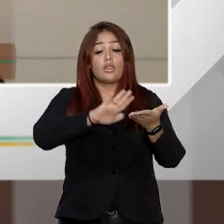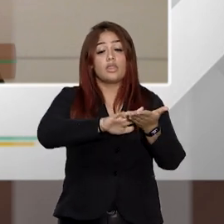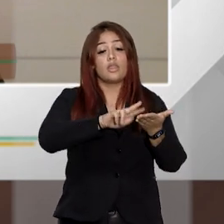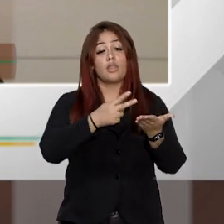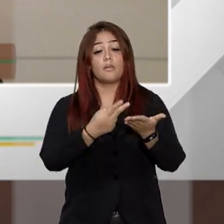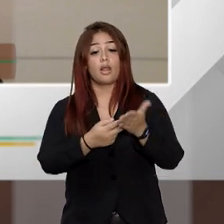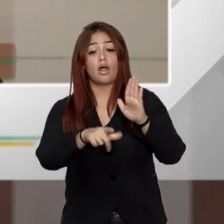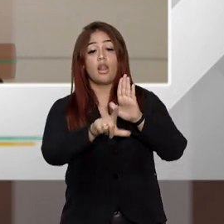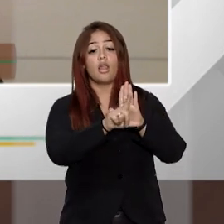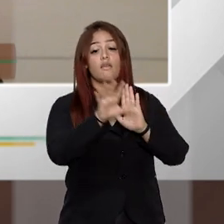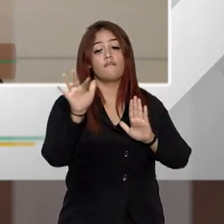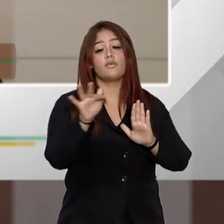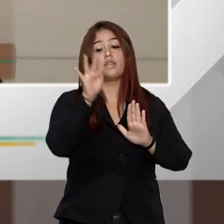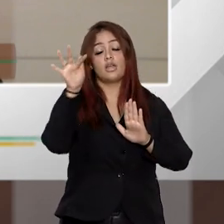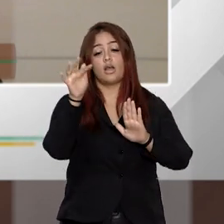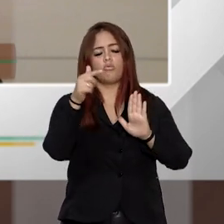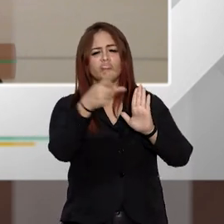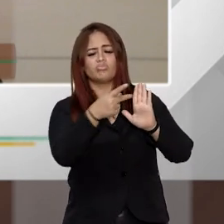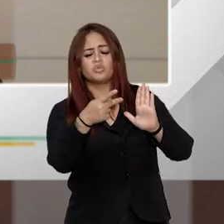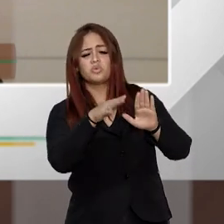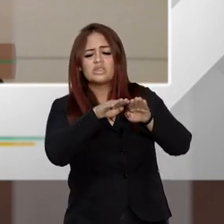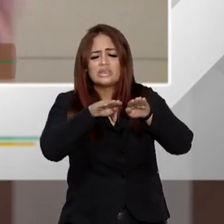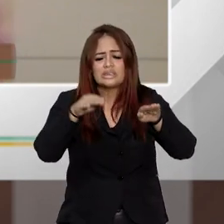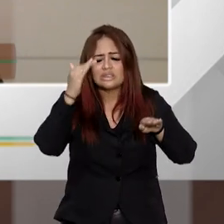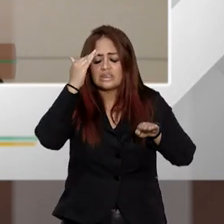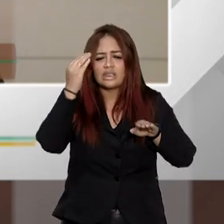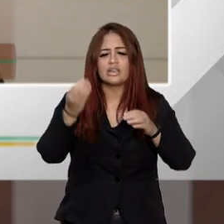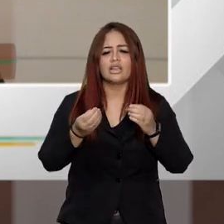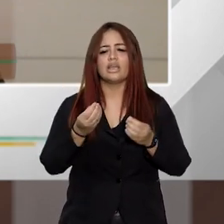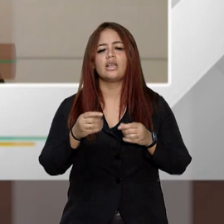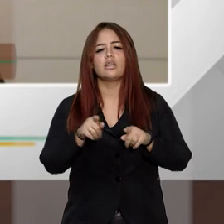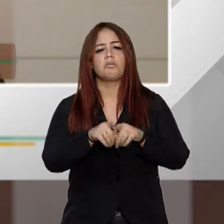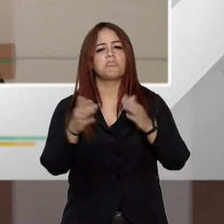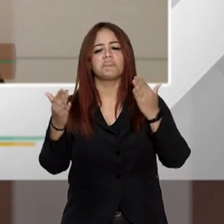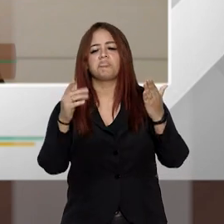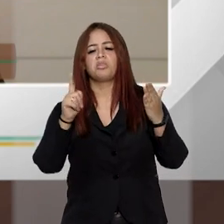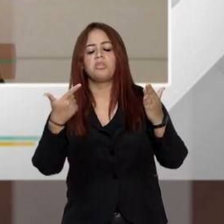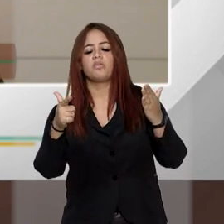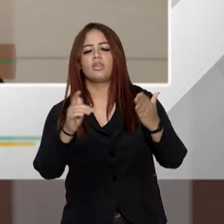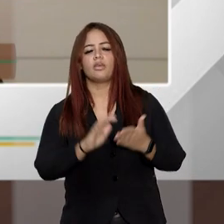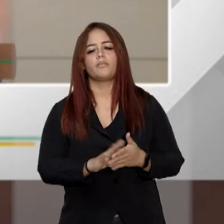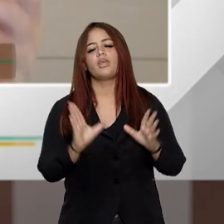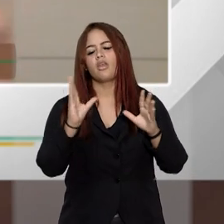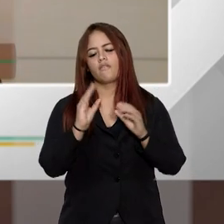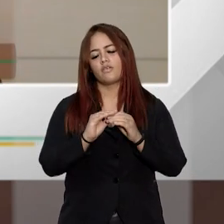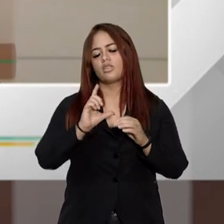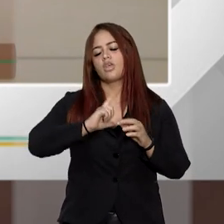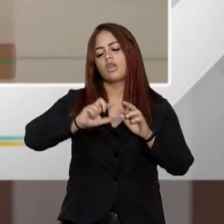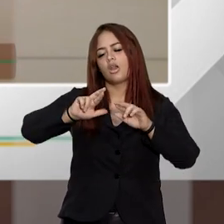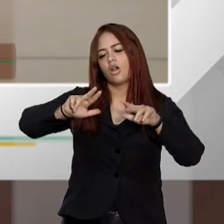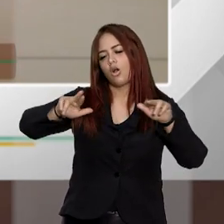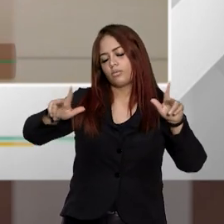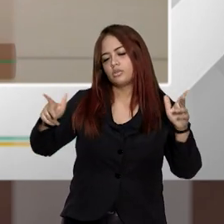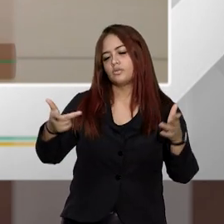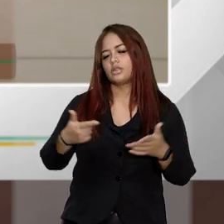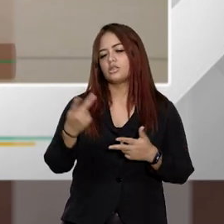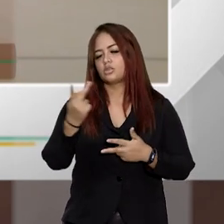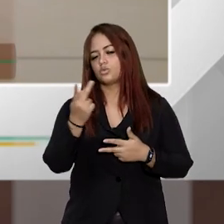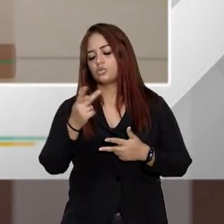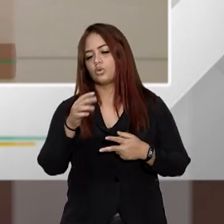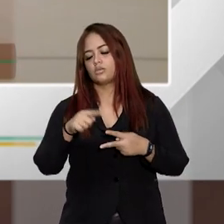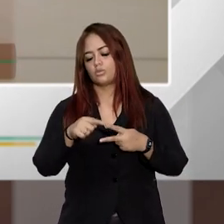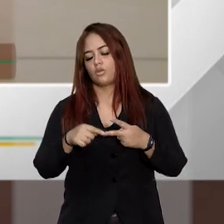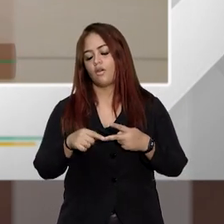de lei federal, que também não encontra paralelo no sistema dos juizados estaduais. Enfim, são algumas diferenças entre os